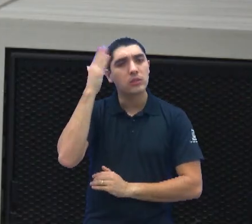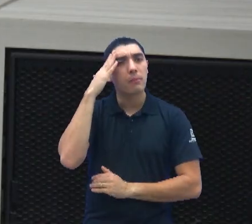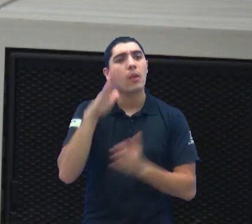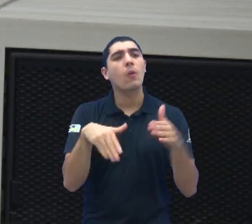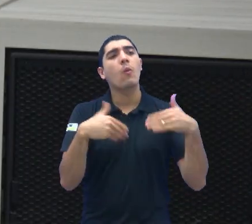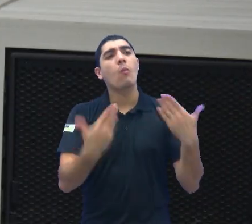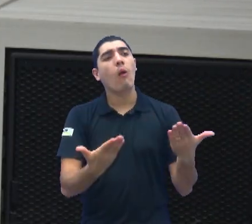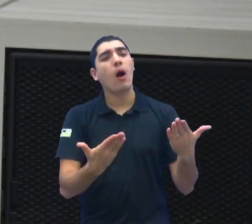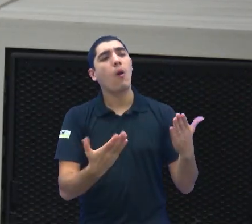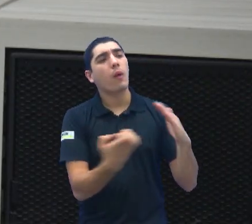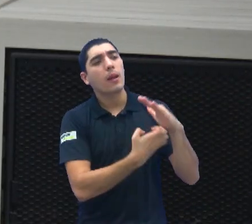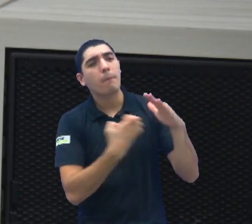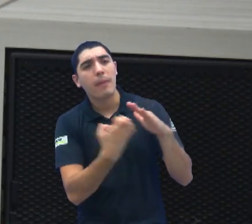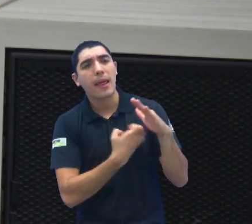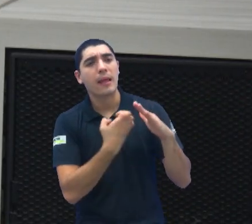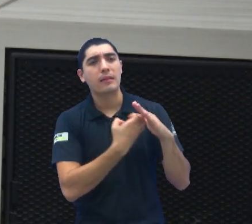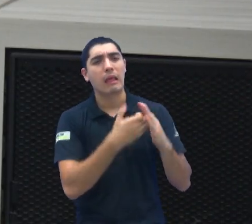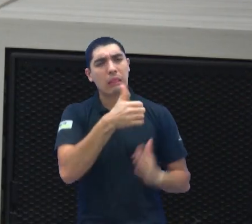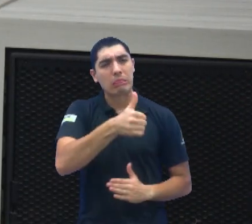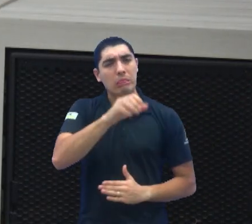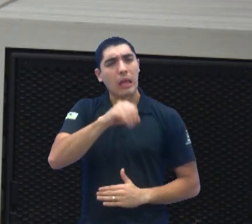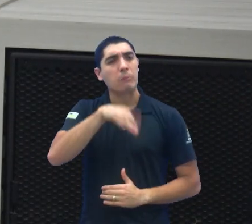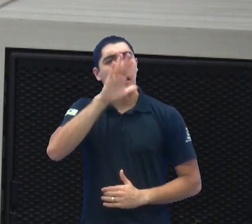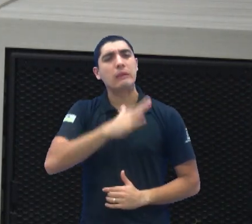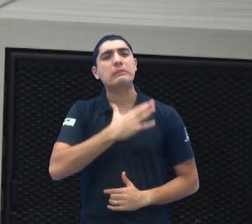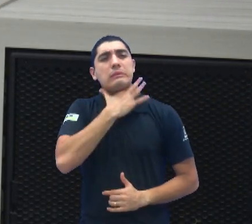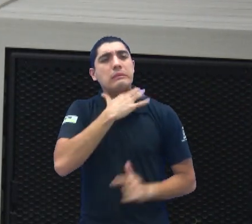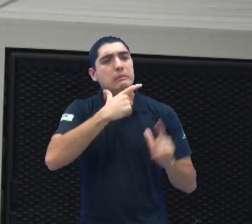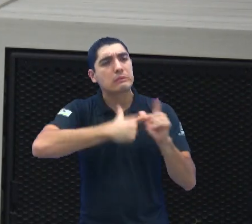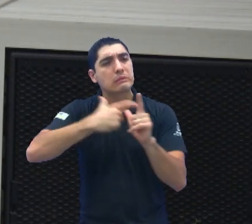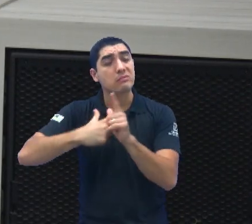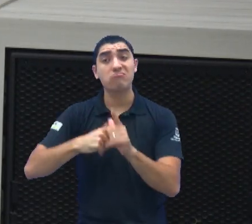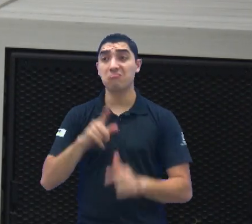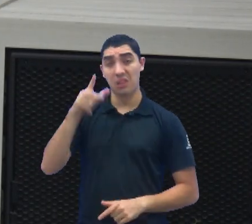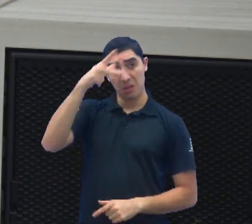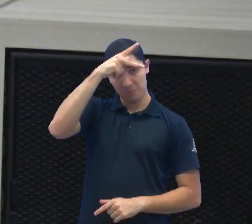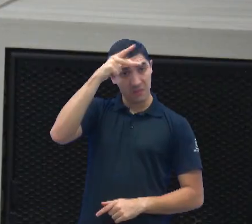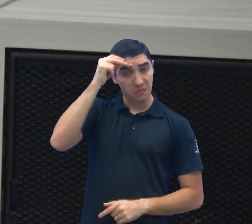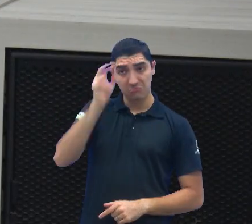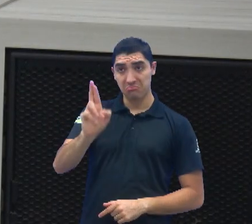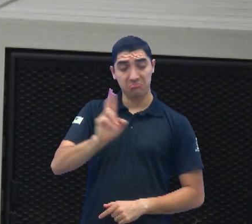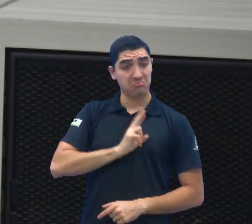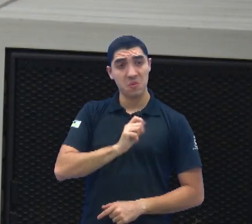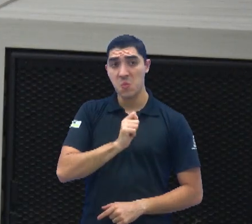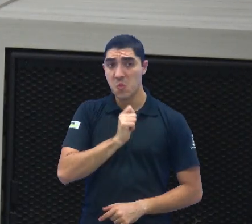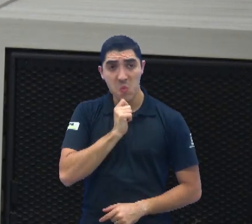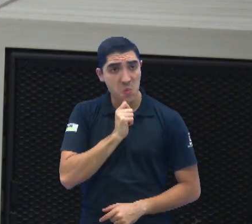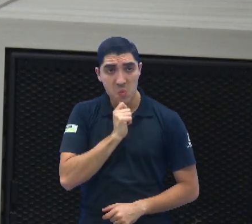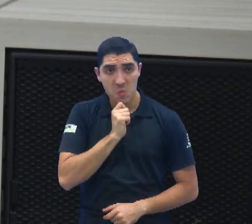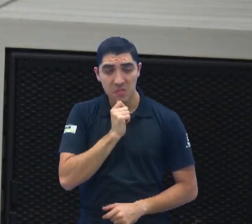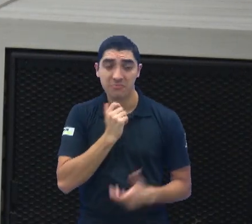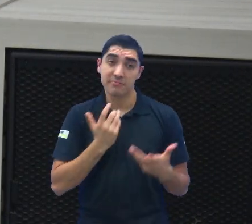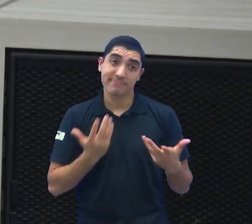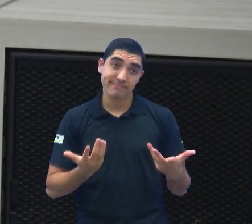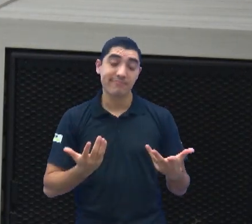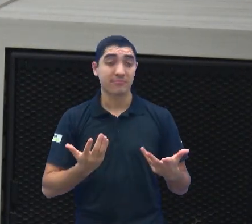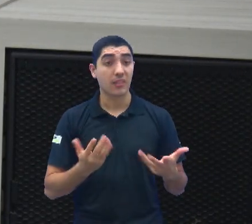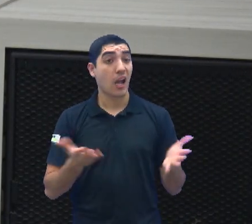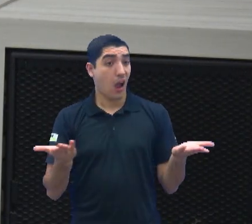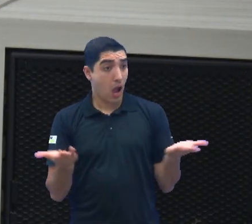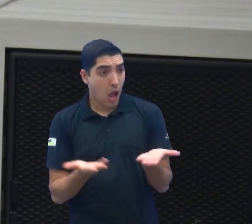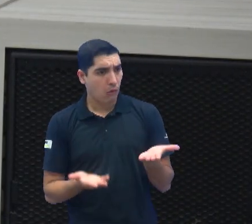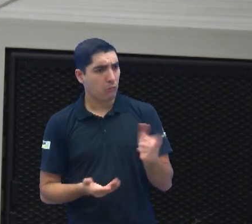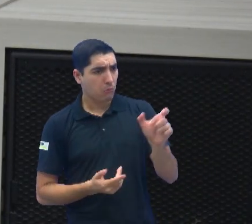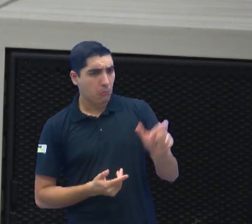Não recebi essa resposta, a prefeitura não quis mostrar para nós quem são os maiores devedores da nossa cidade. E agora eu